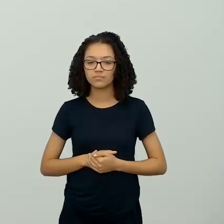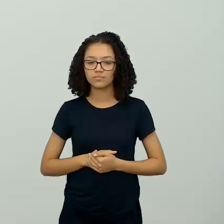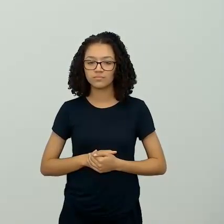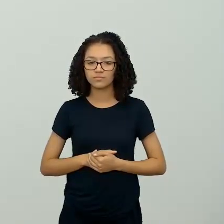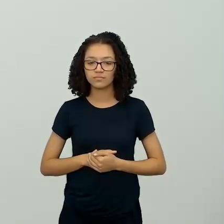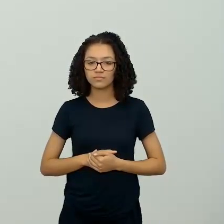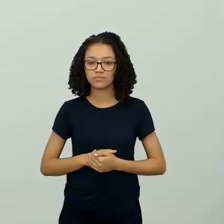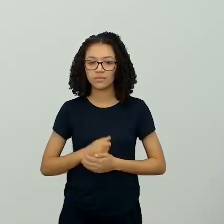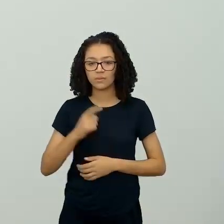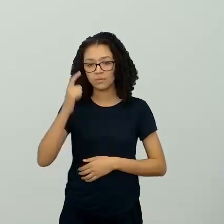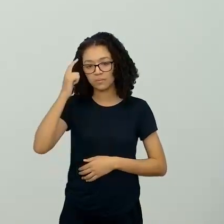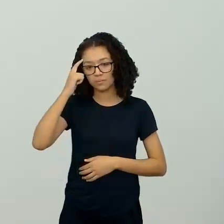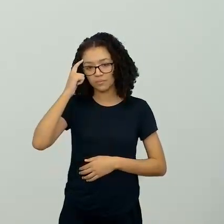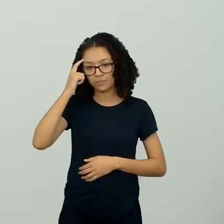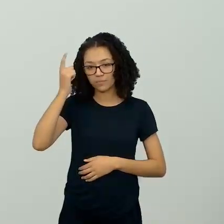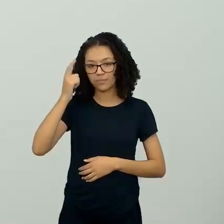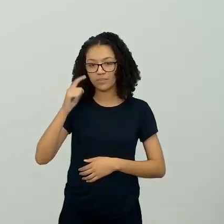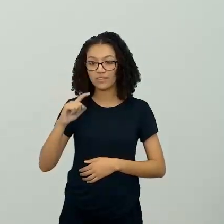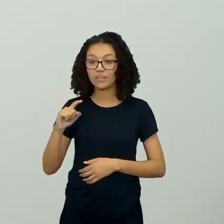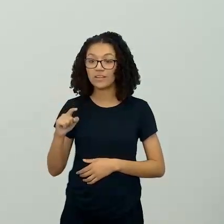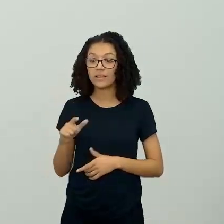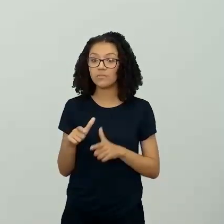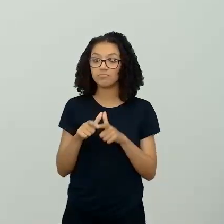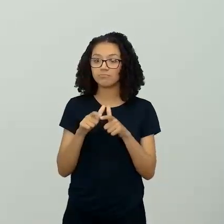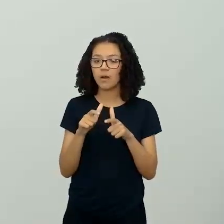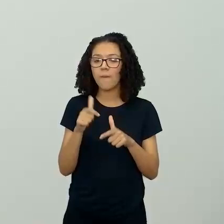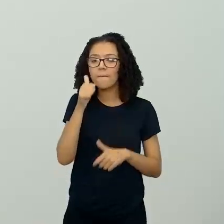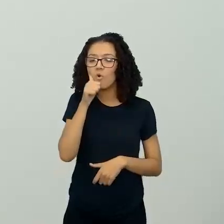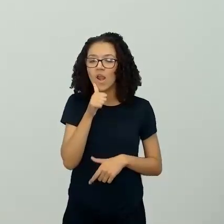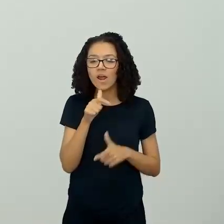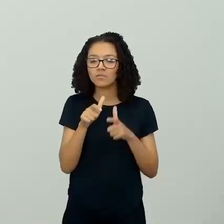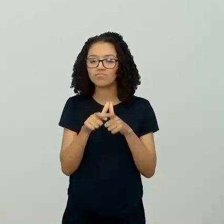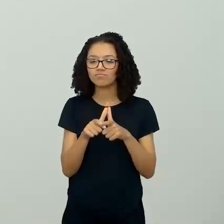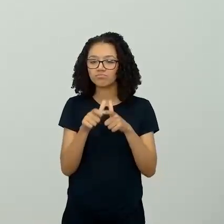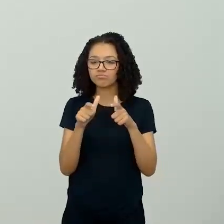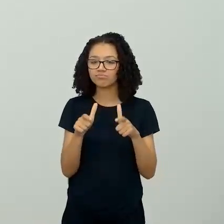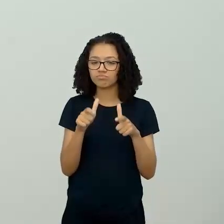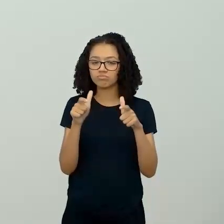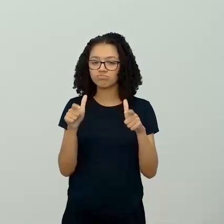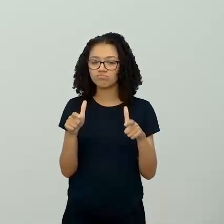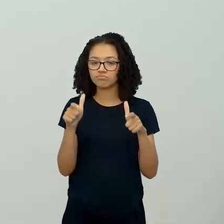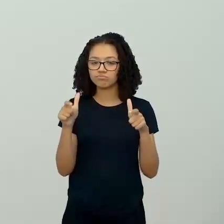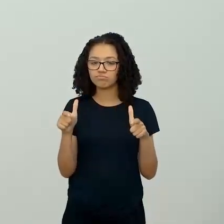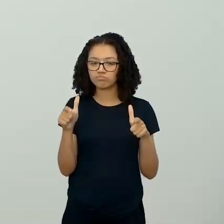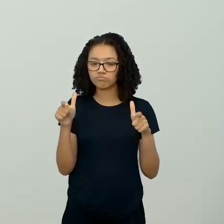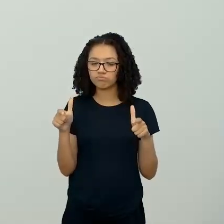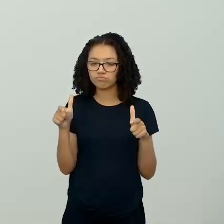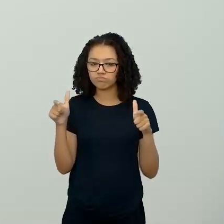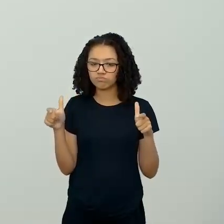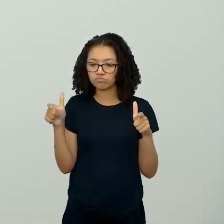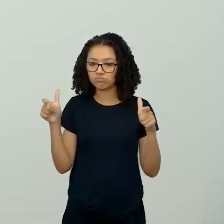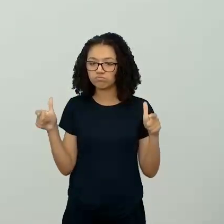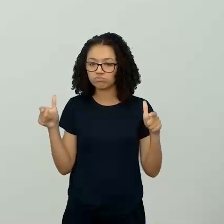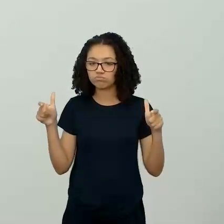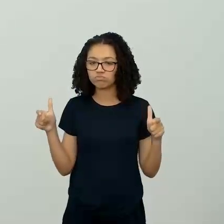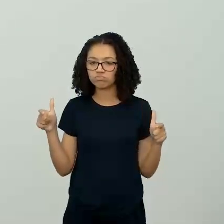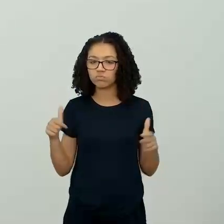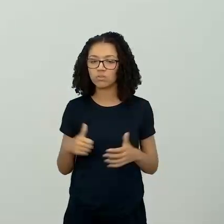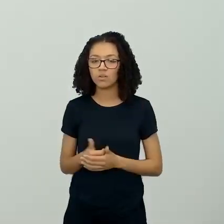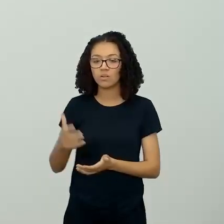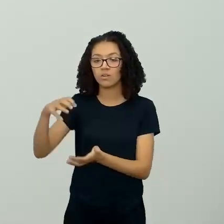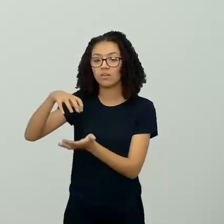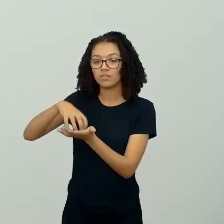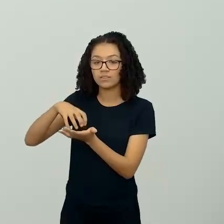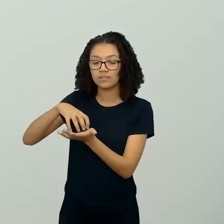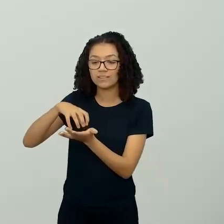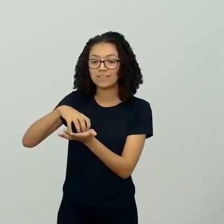Olha que maravilha! Estamos dominando. E o órgão, né, financiador também do Estado de São Paulo foi em